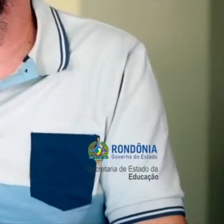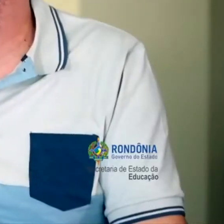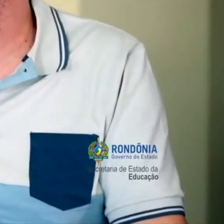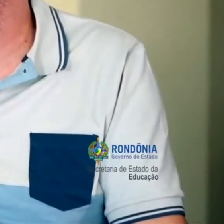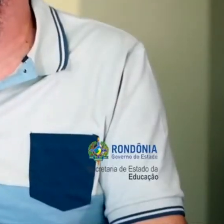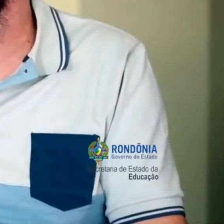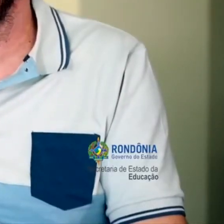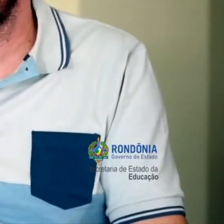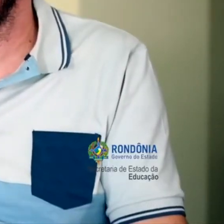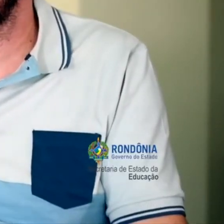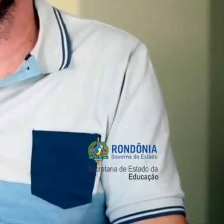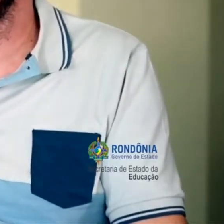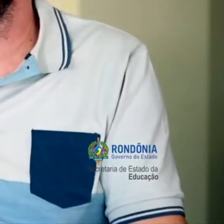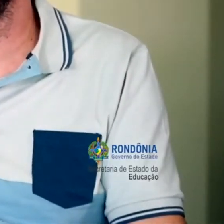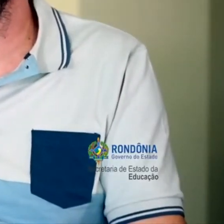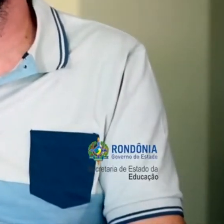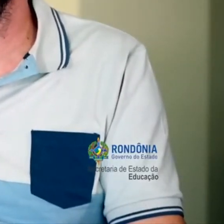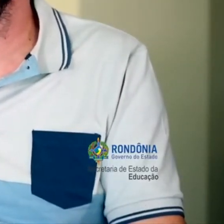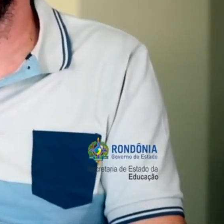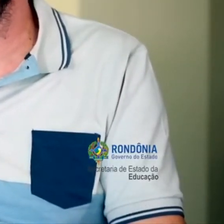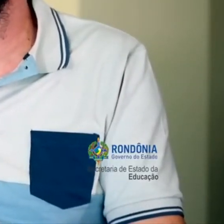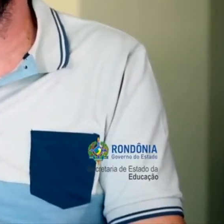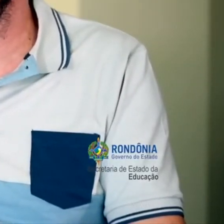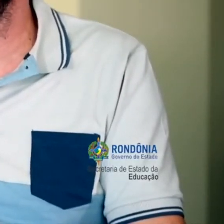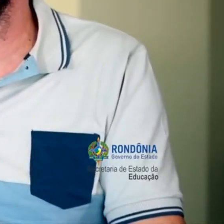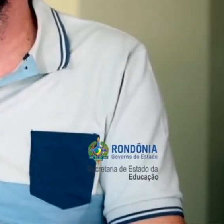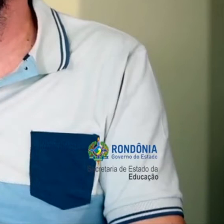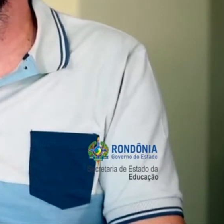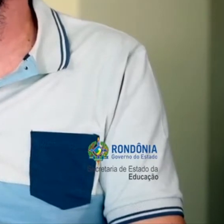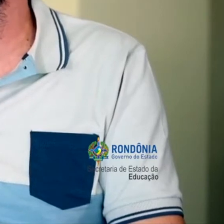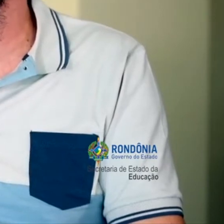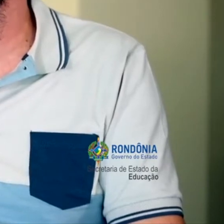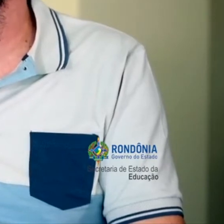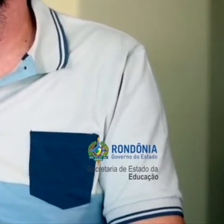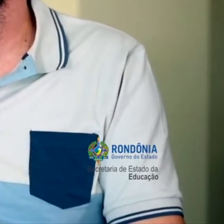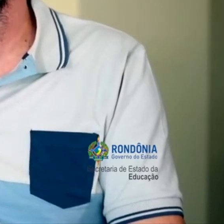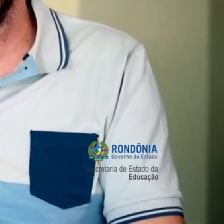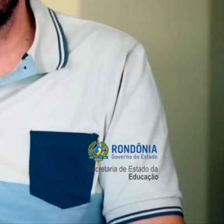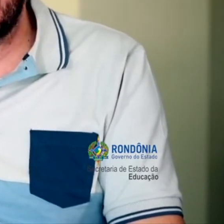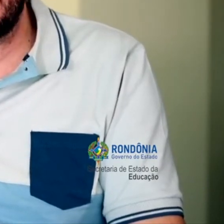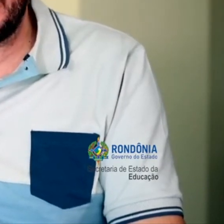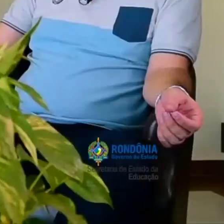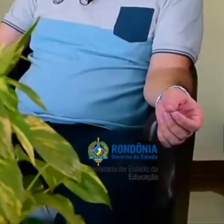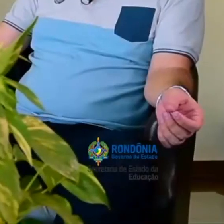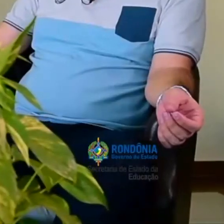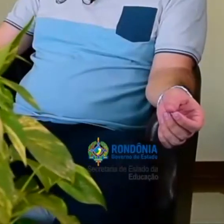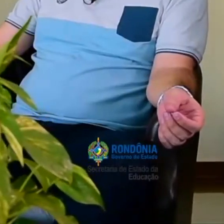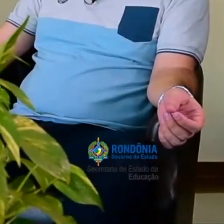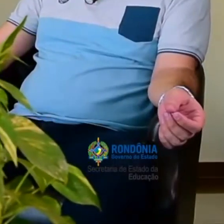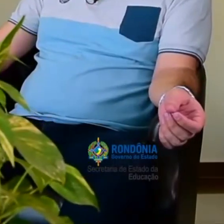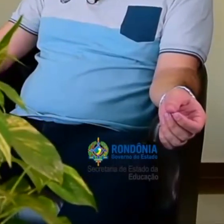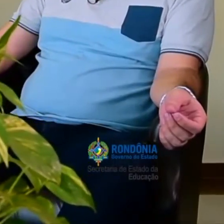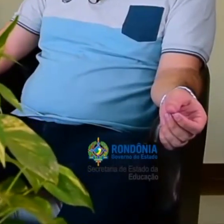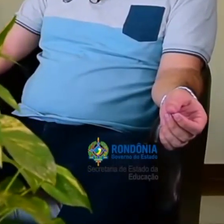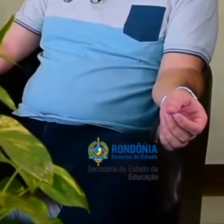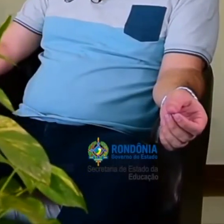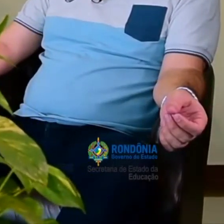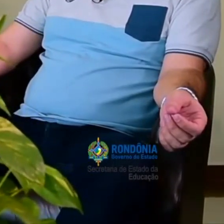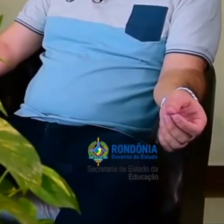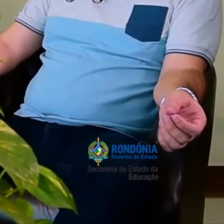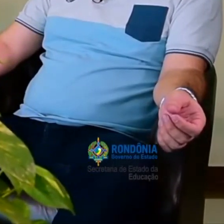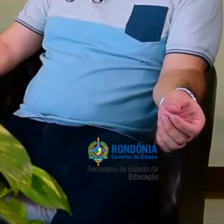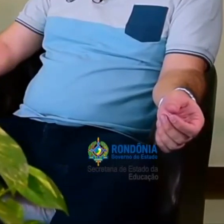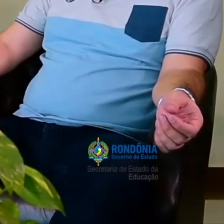depois do Renascimento, e aí surge a universidade como a gente conhece melhor hoje. Nos dias de hoje. Nos dias de hoje. Então é isso, professor. Obrigado. O